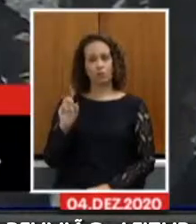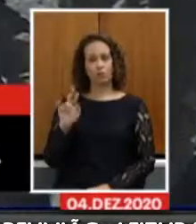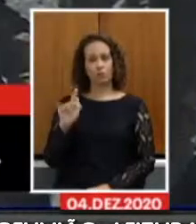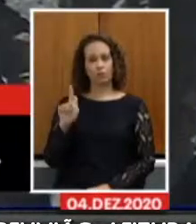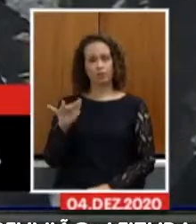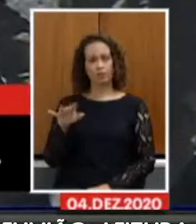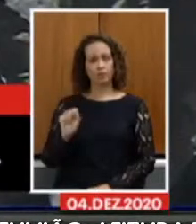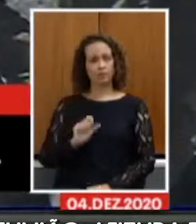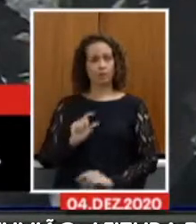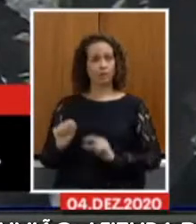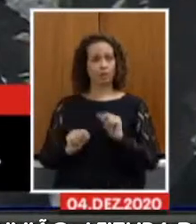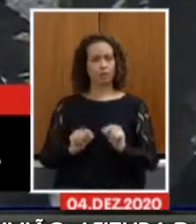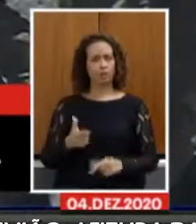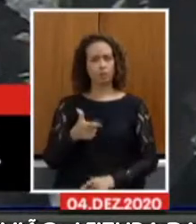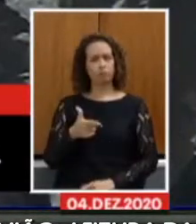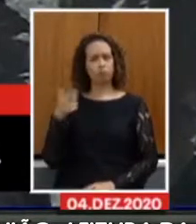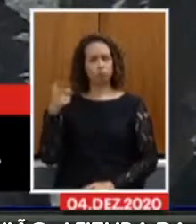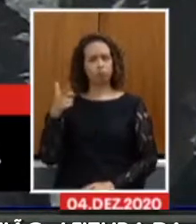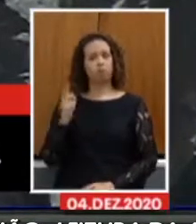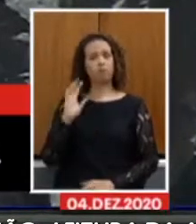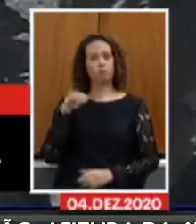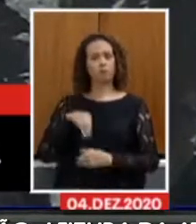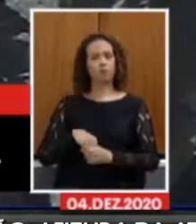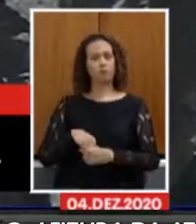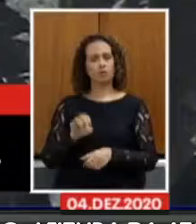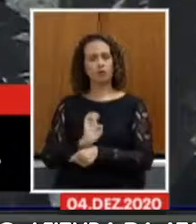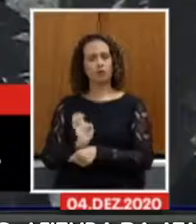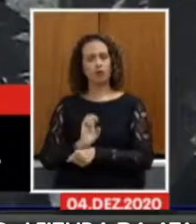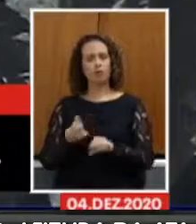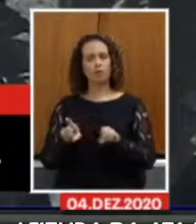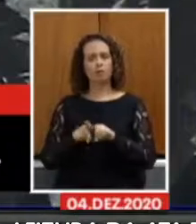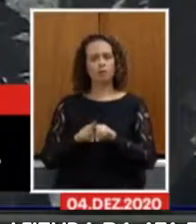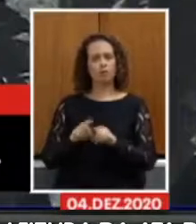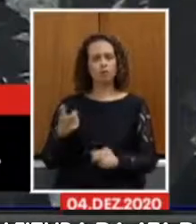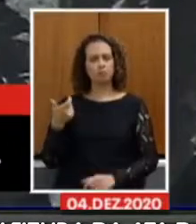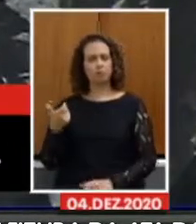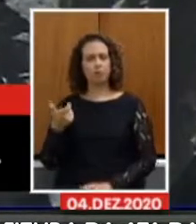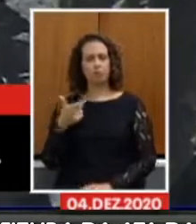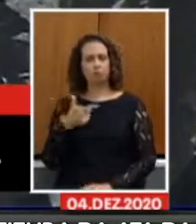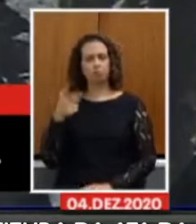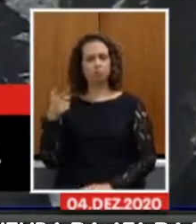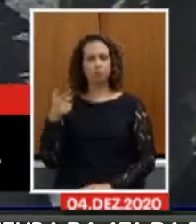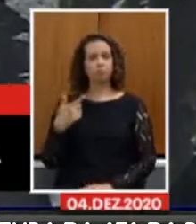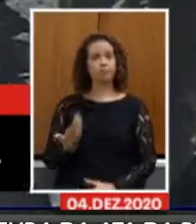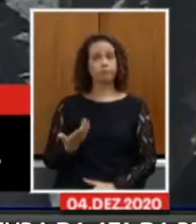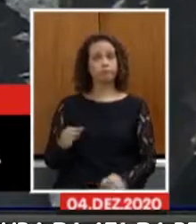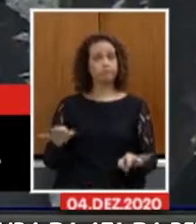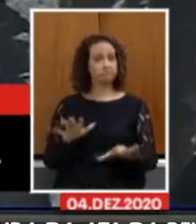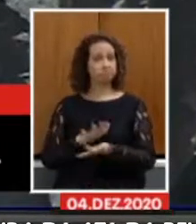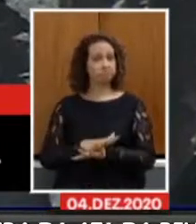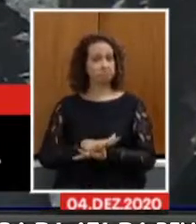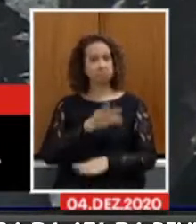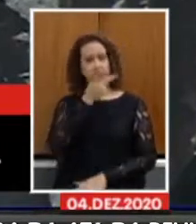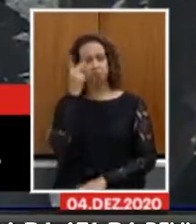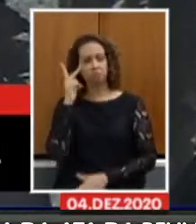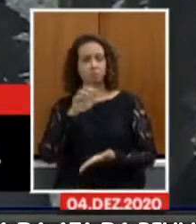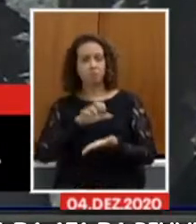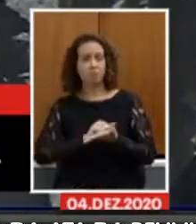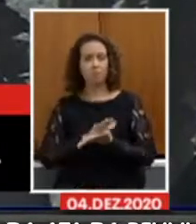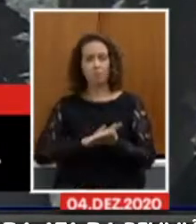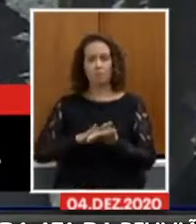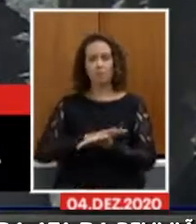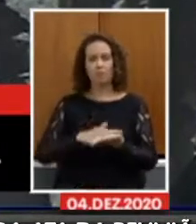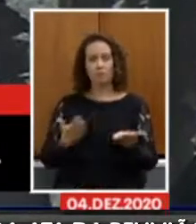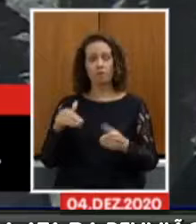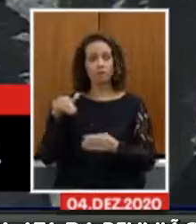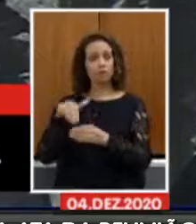fogo e munições apreendidas no Estado. Em discussão parecer, não há oradores inscritos, encerra-se a discussão. A presidência vai submeter a matéria à